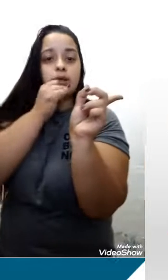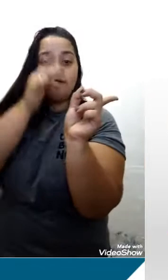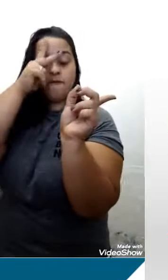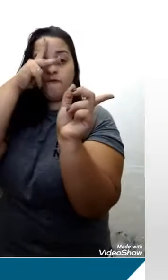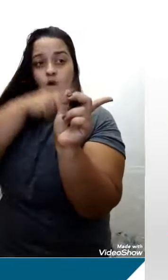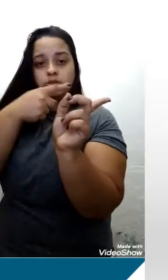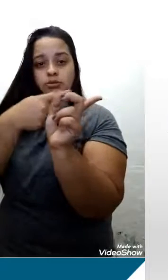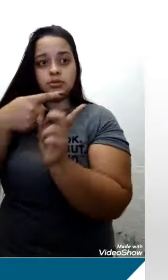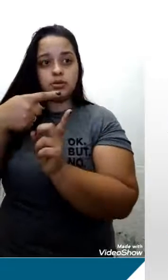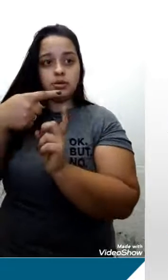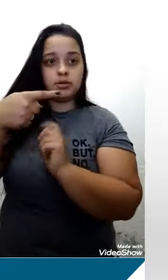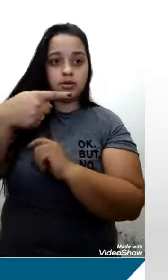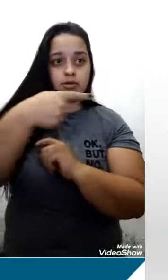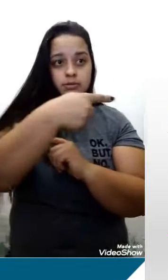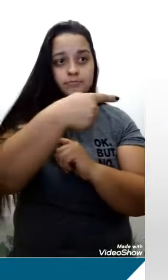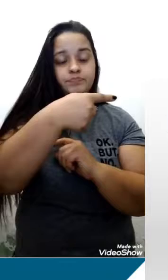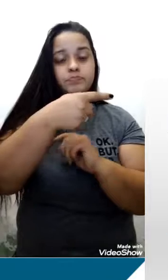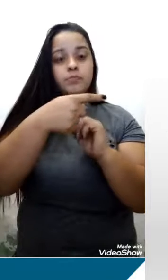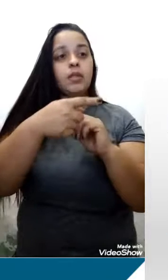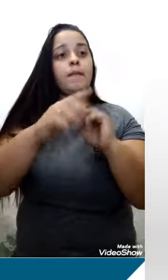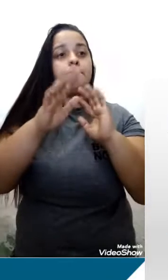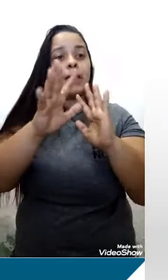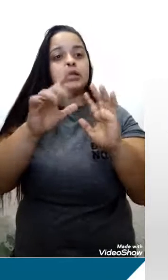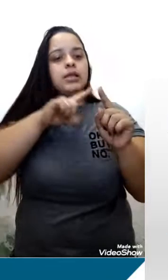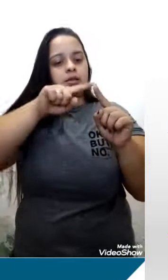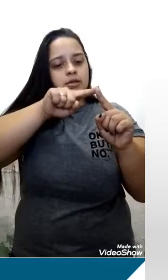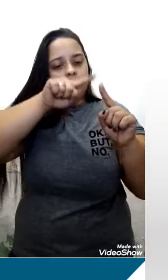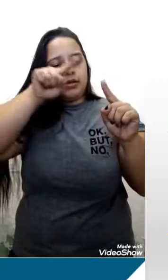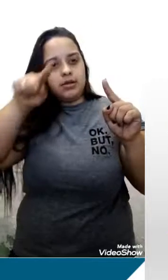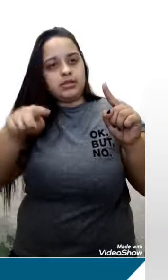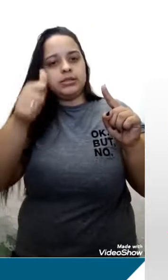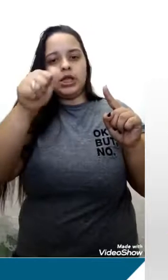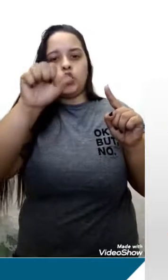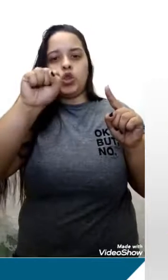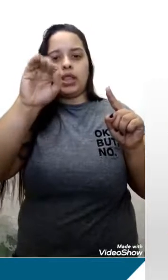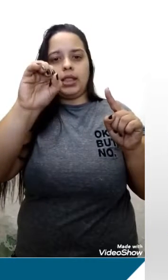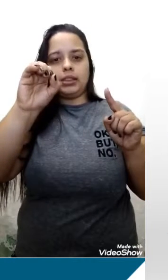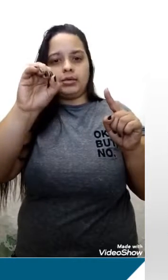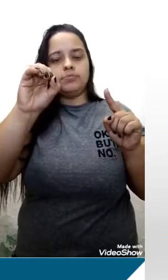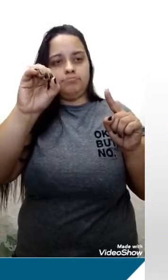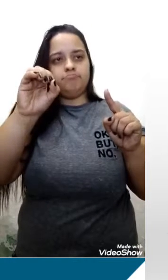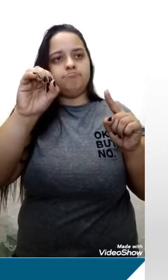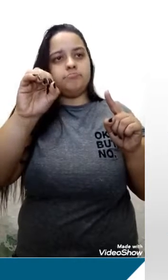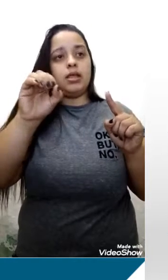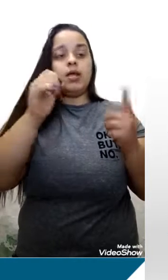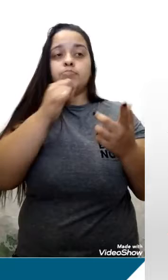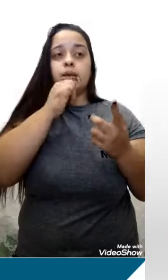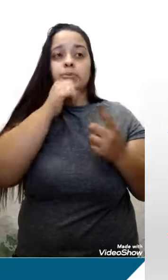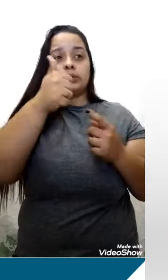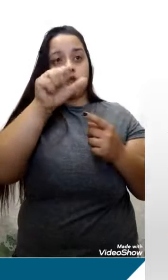caso, forma-se um ângulo θ de 180 graus entre a força e o deslocamento. Como o cosseno